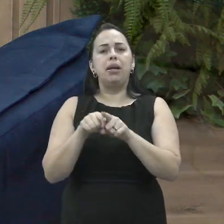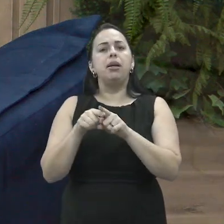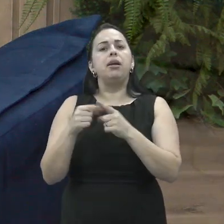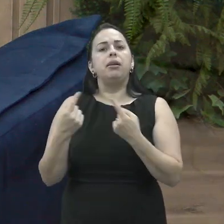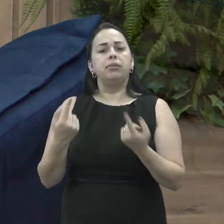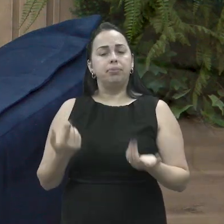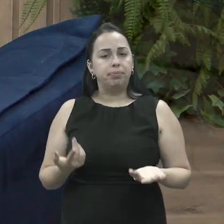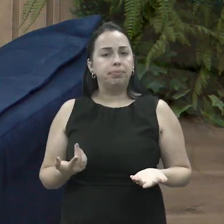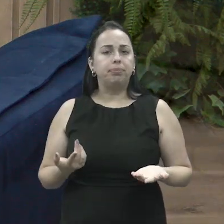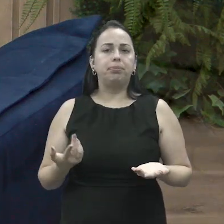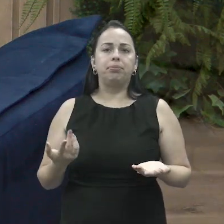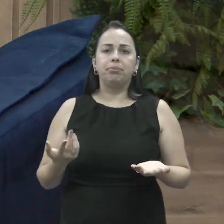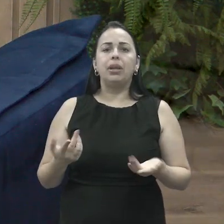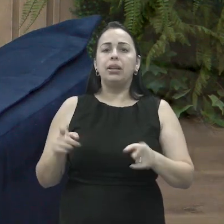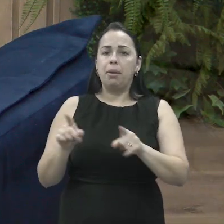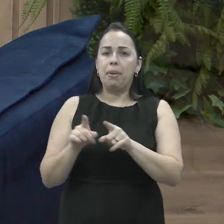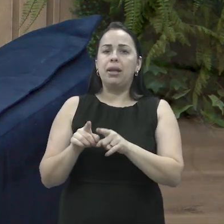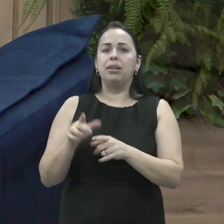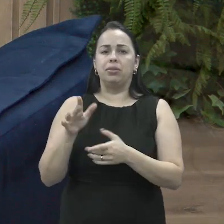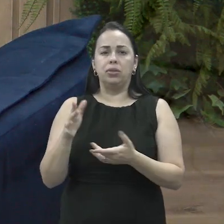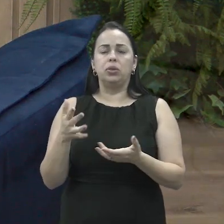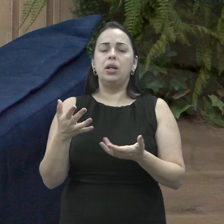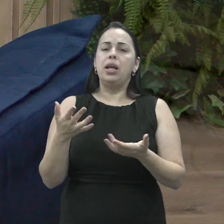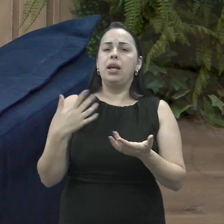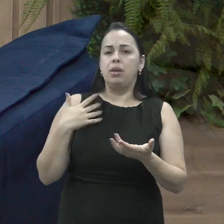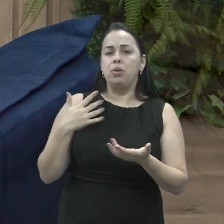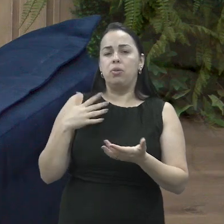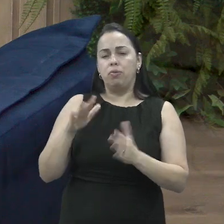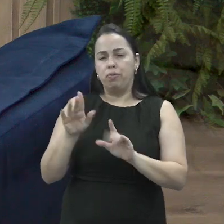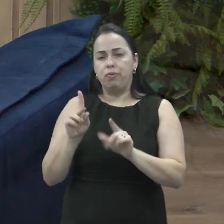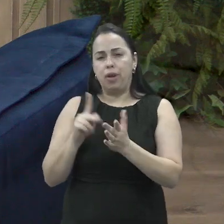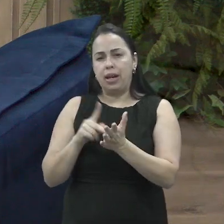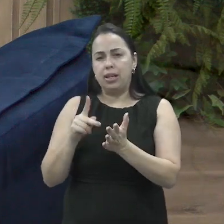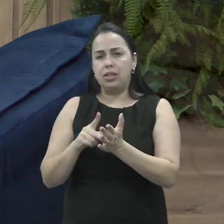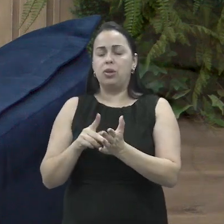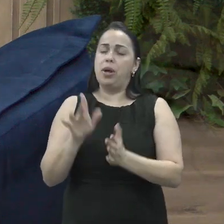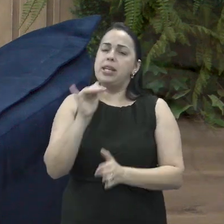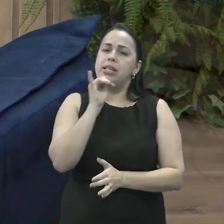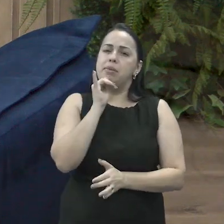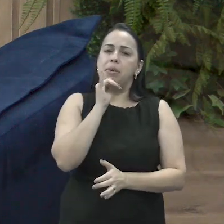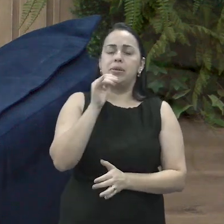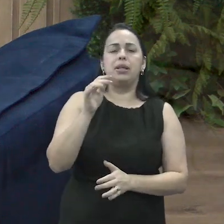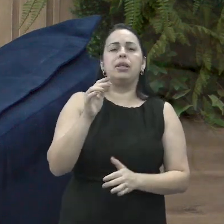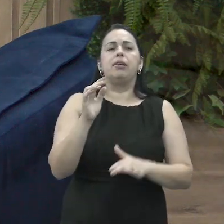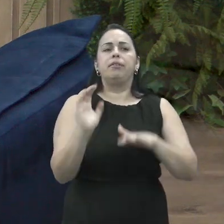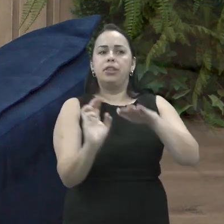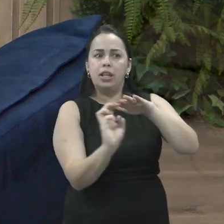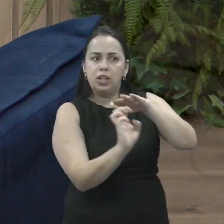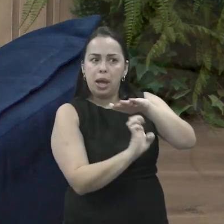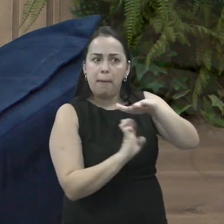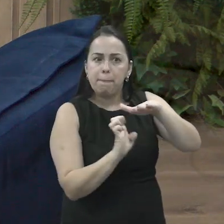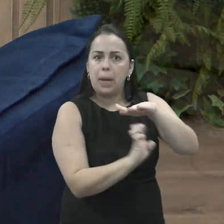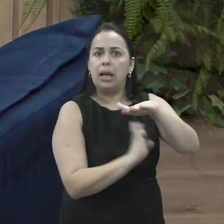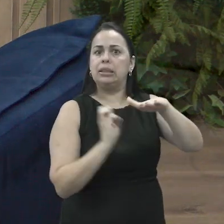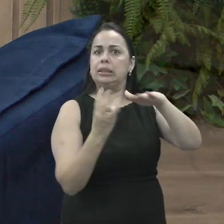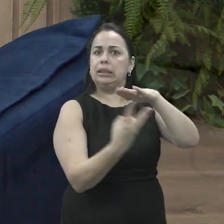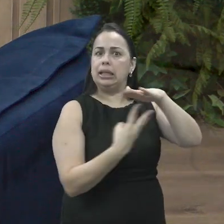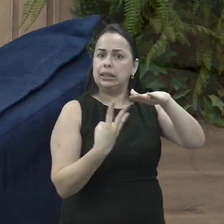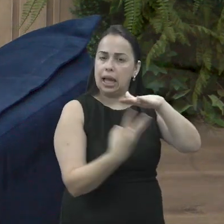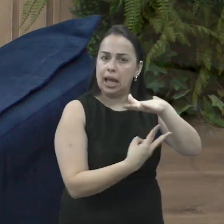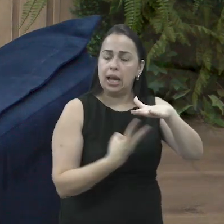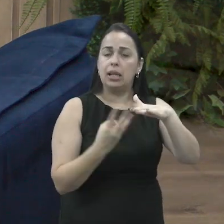a oferecer mais serviço, e até o formato legal do processo, com o prefeito, entre terceirizações de